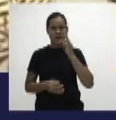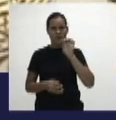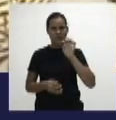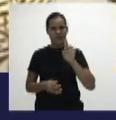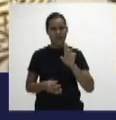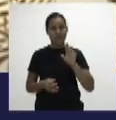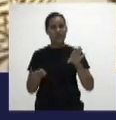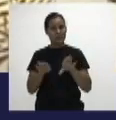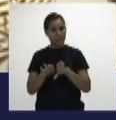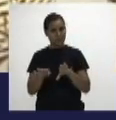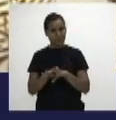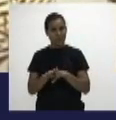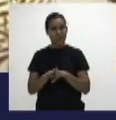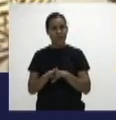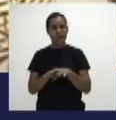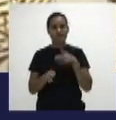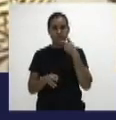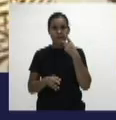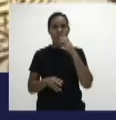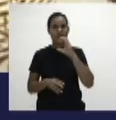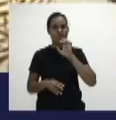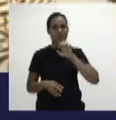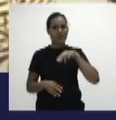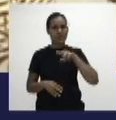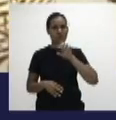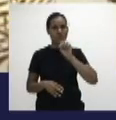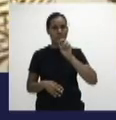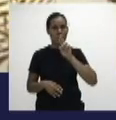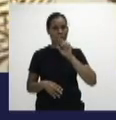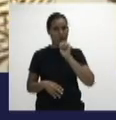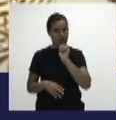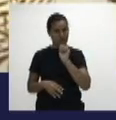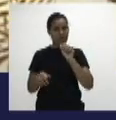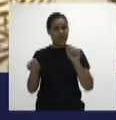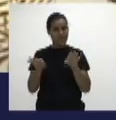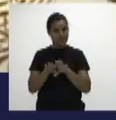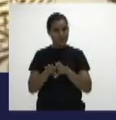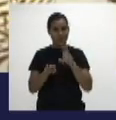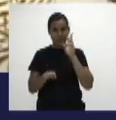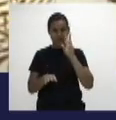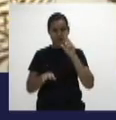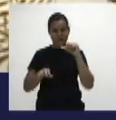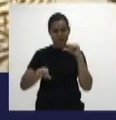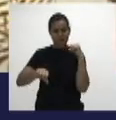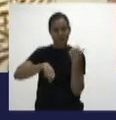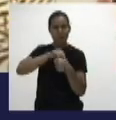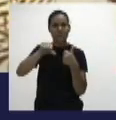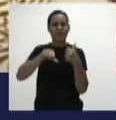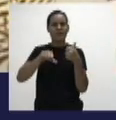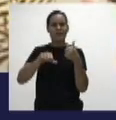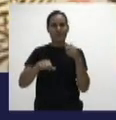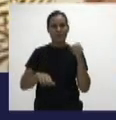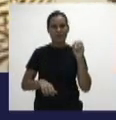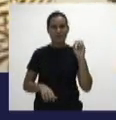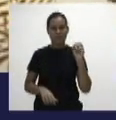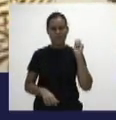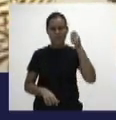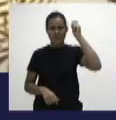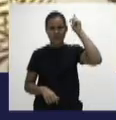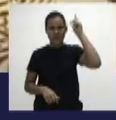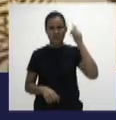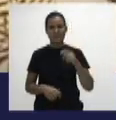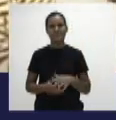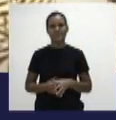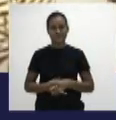mais da questão do circo hoje em dia fala sobre censura e nós vamos ter uma transformação mágica